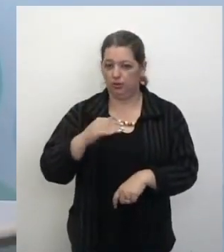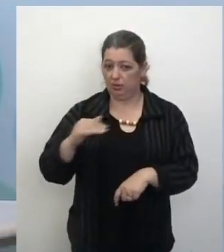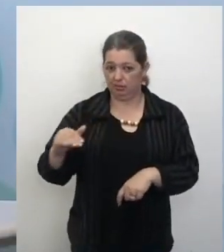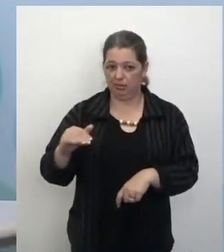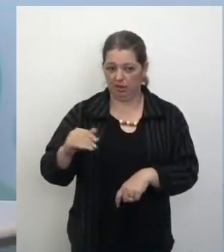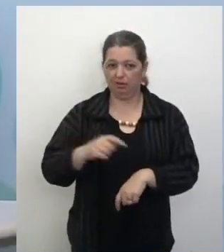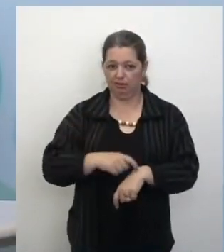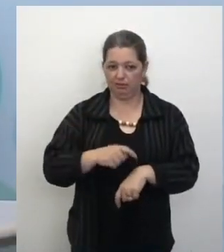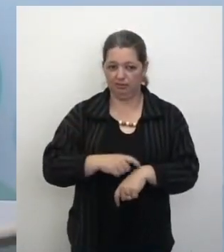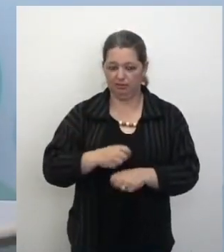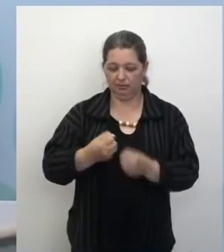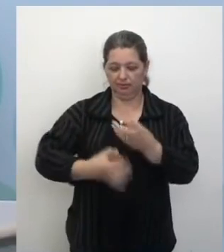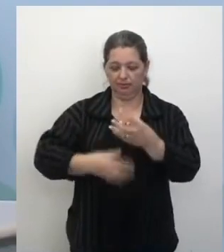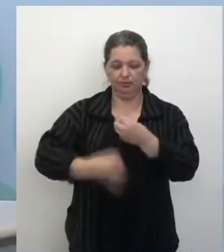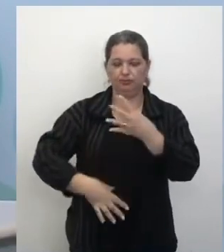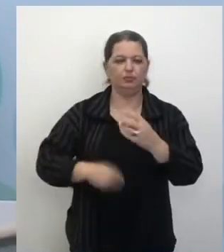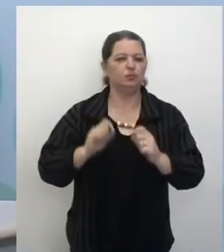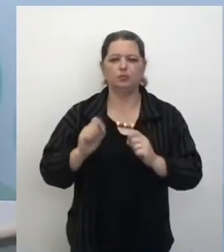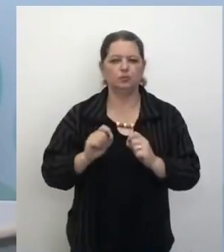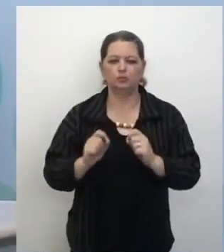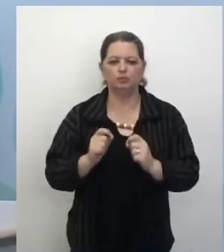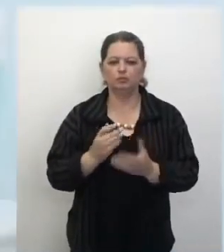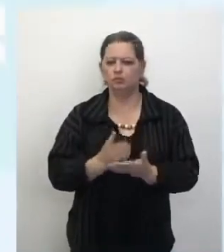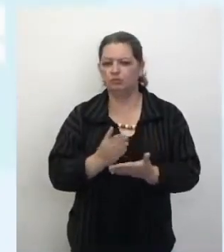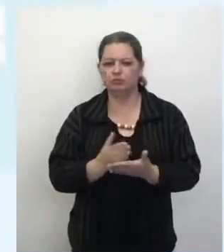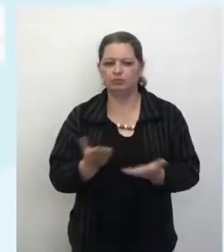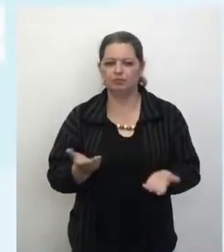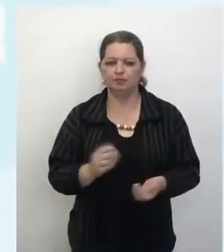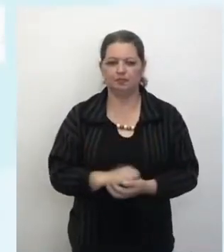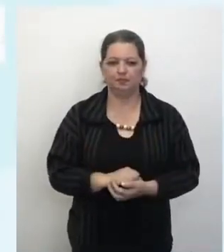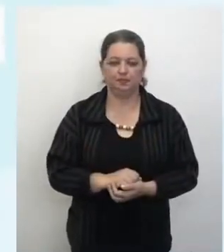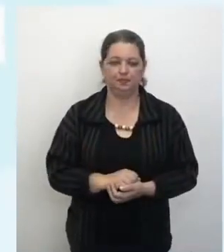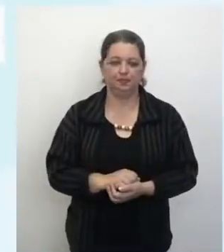pessoal? Põe lá no chat. Entre que números que eles estão?